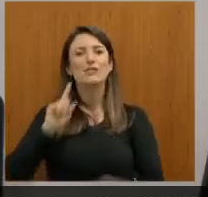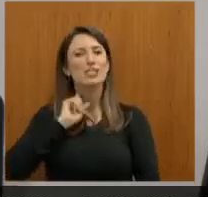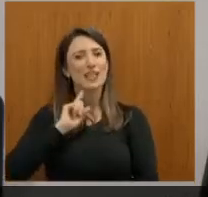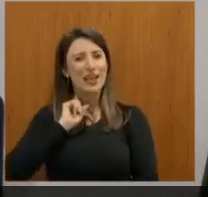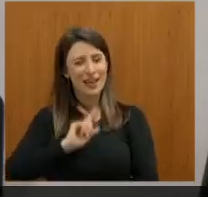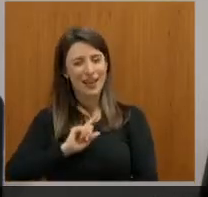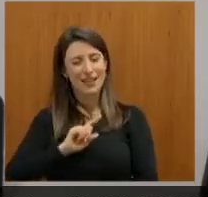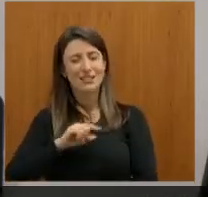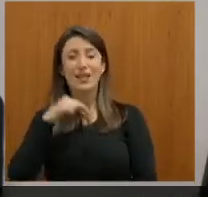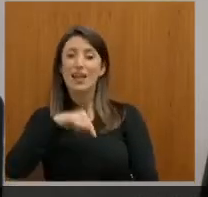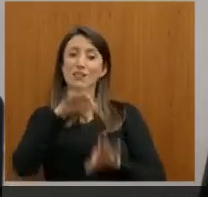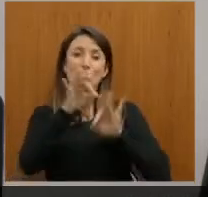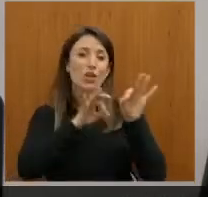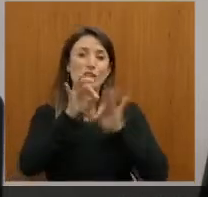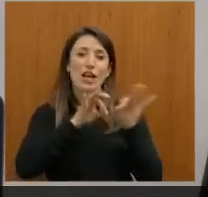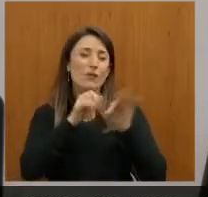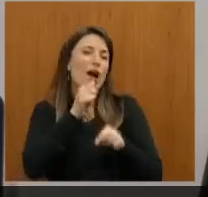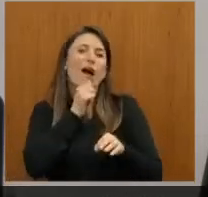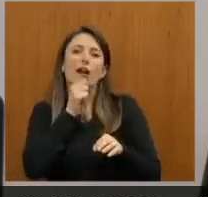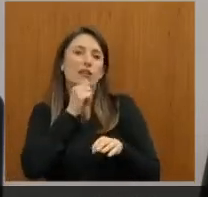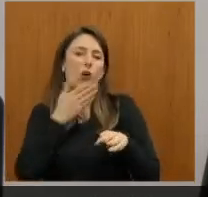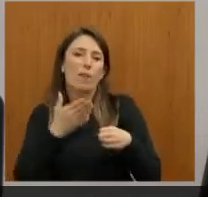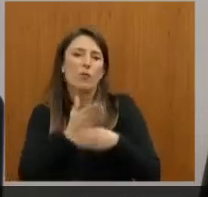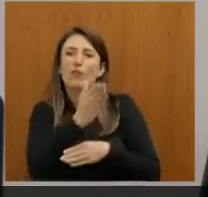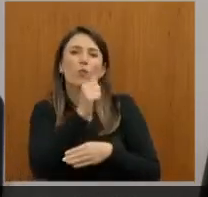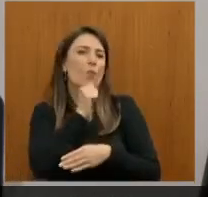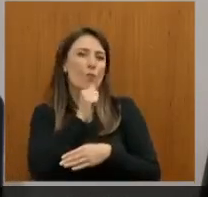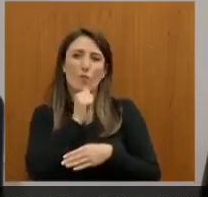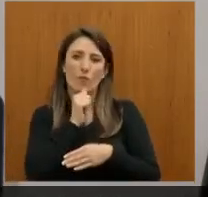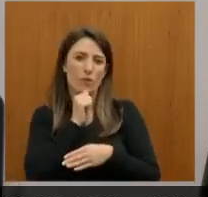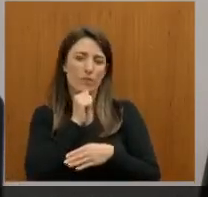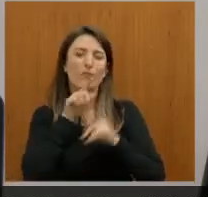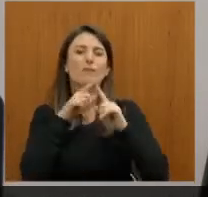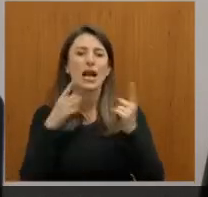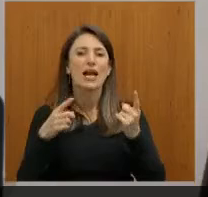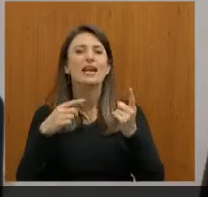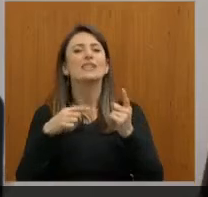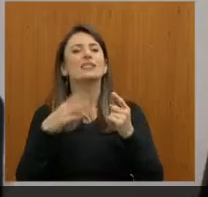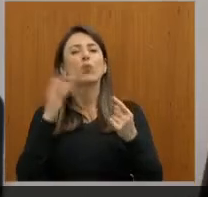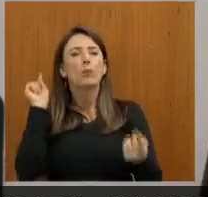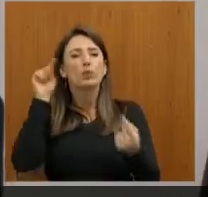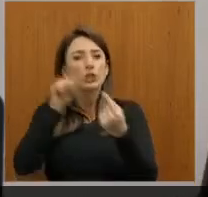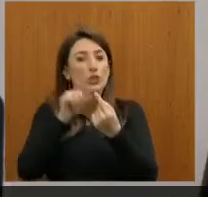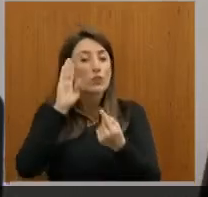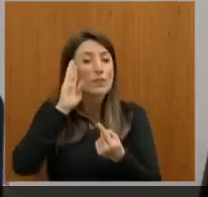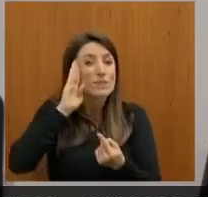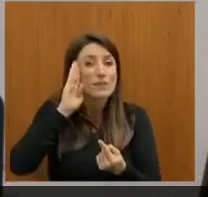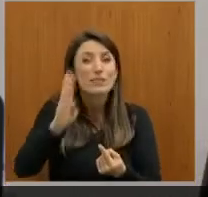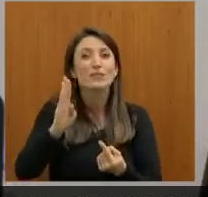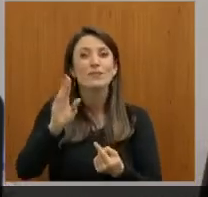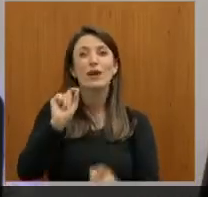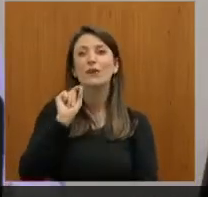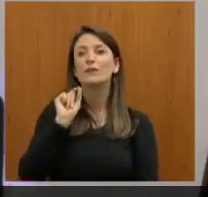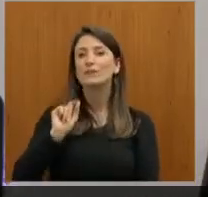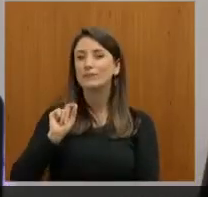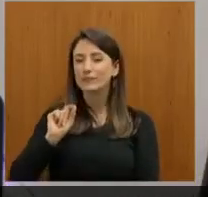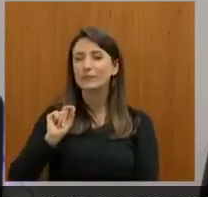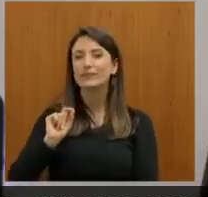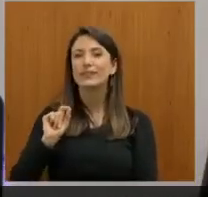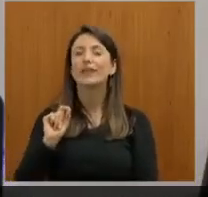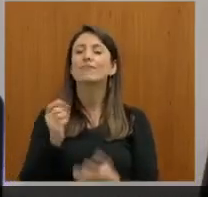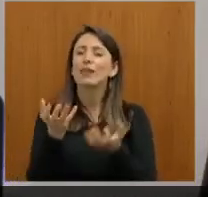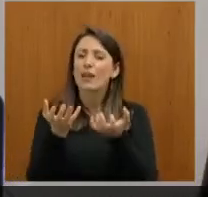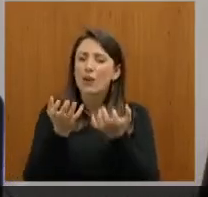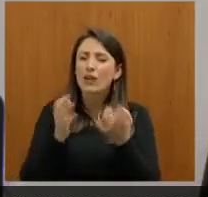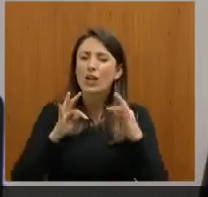daí creme tá aqui na casa ainda e o principal objetivo dele mas é exatamente fazer com que os